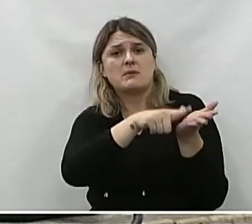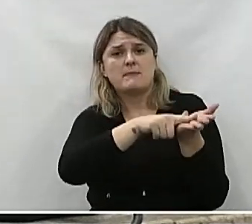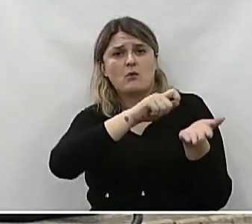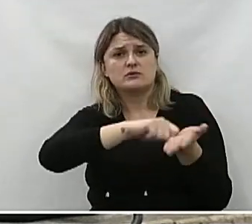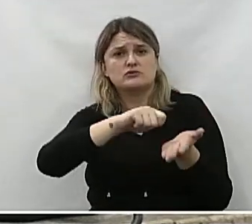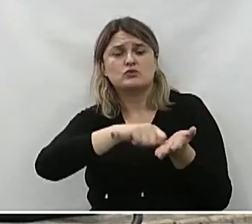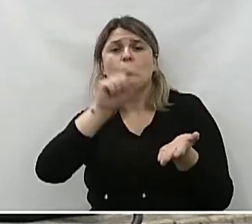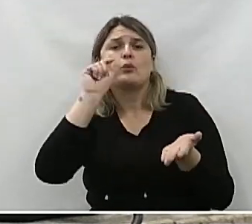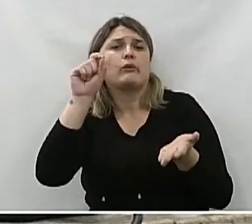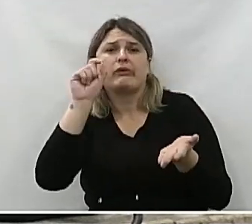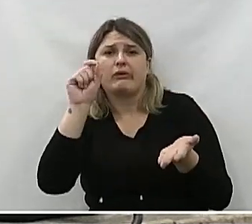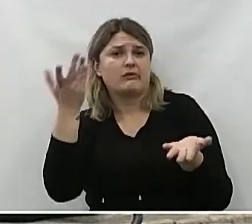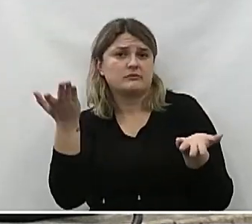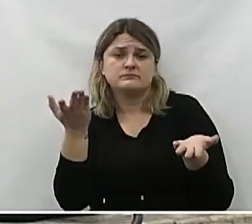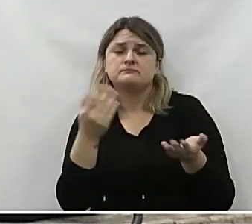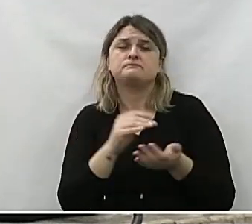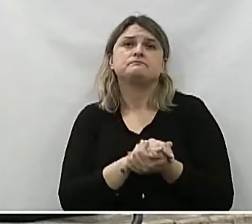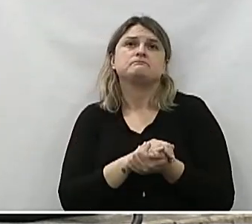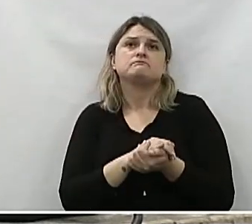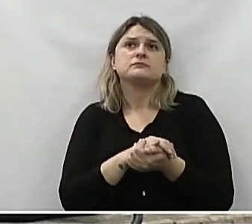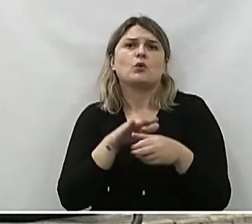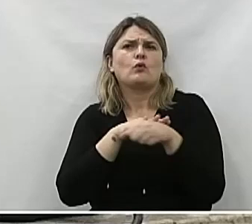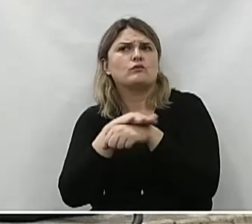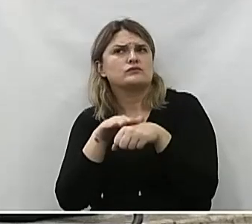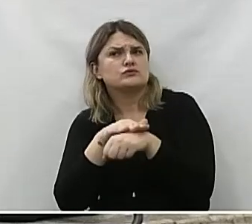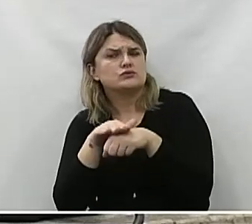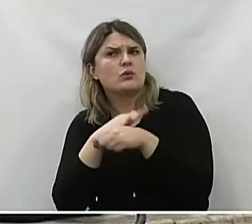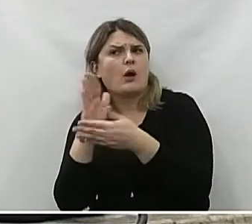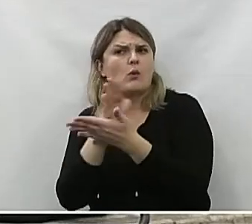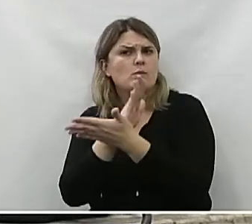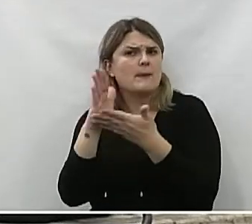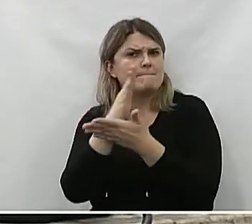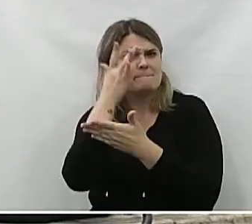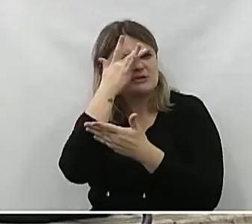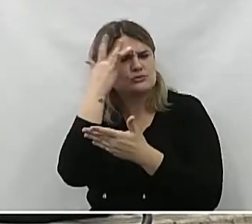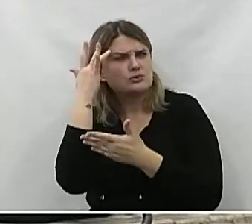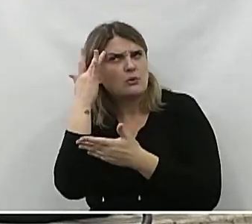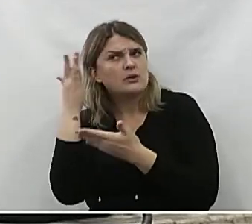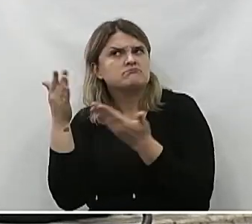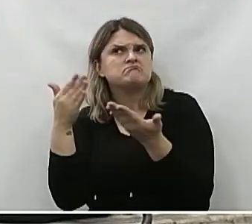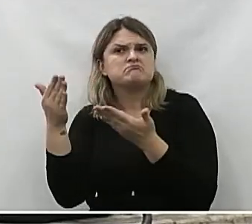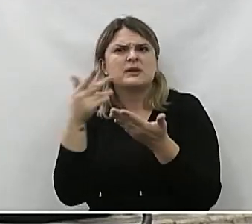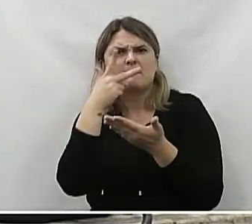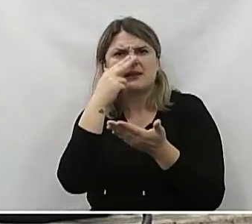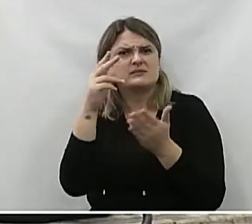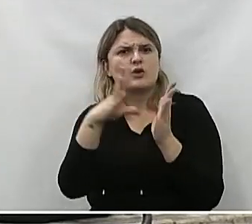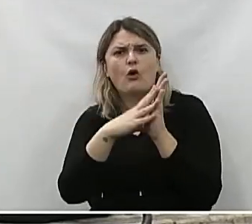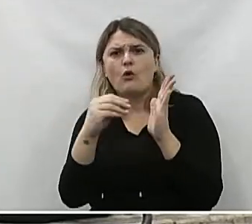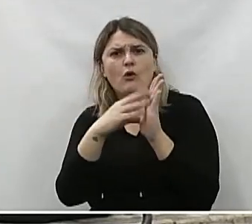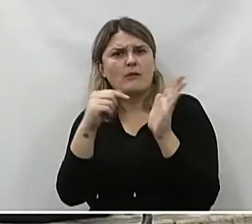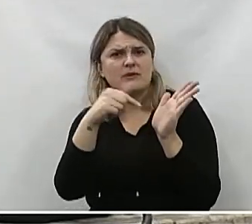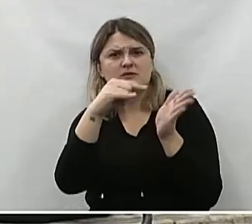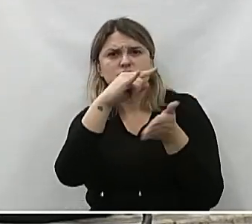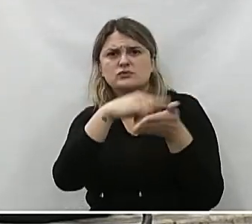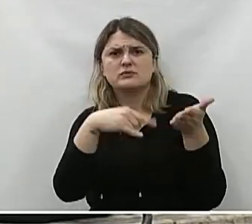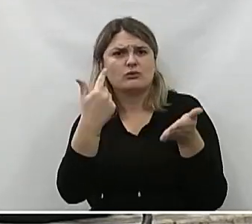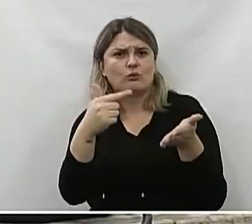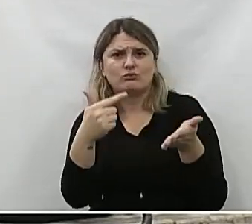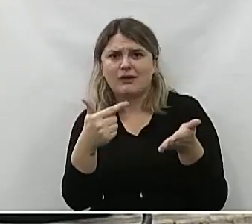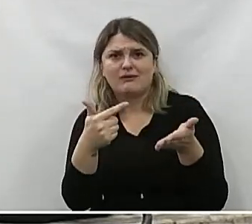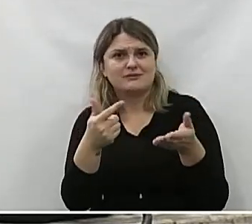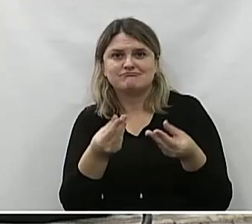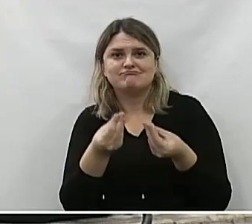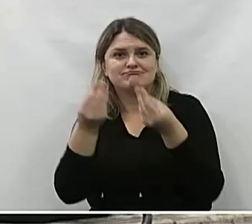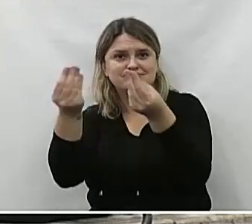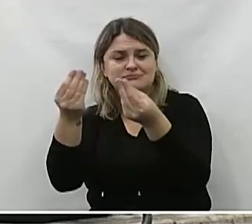papel que foi assinado entre as partes conversando com alguns representantes inclusive nem cópia desse documento eles ficaram que